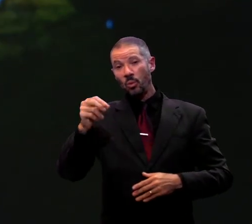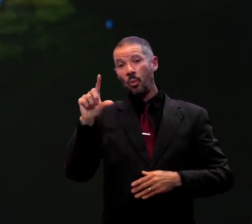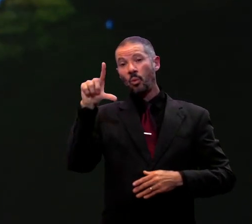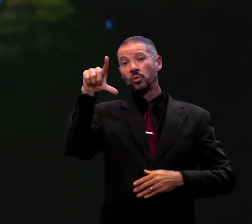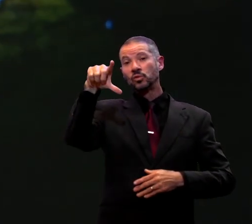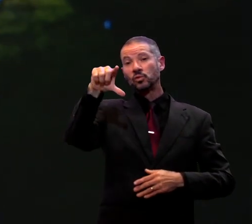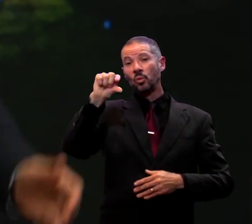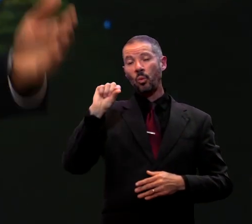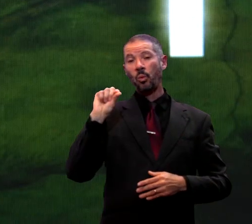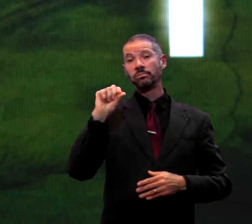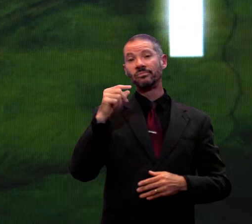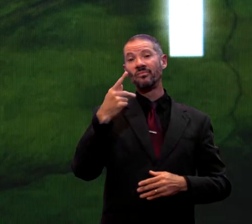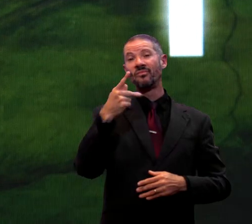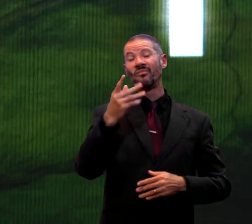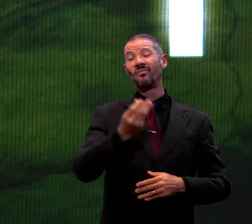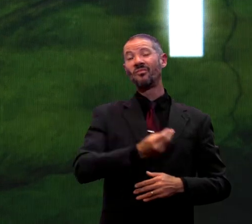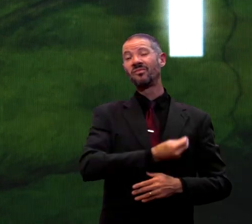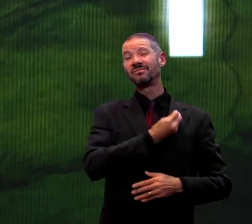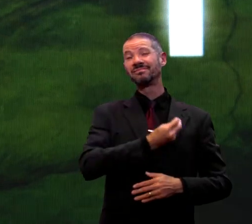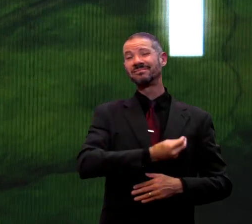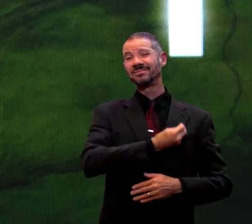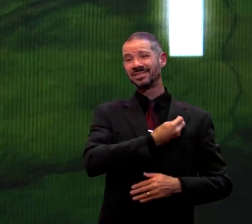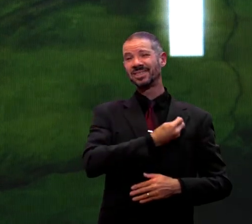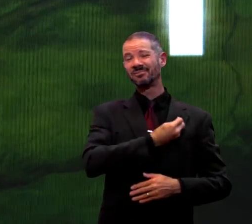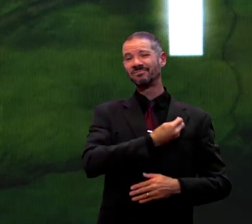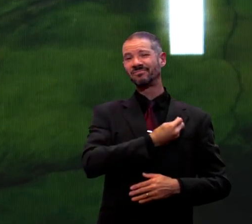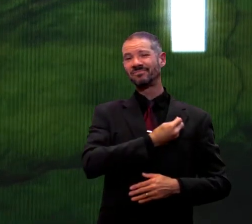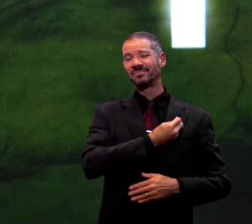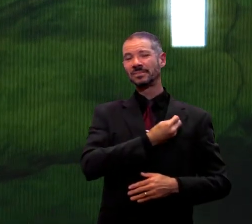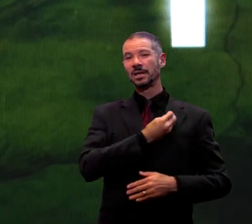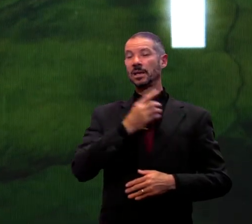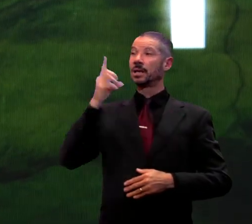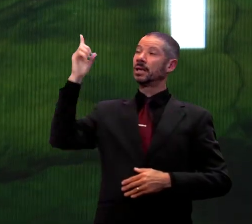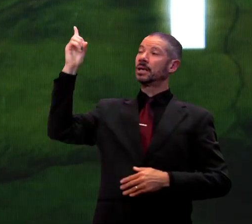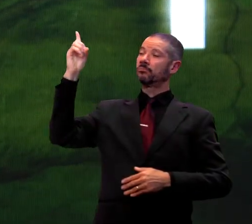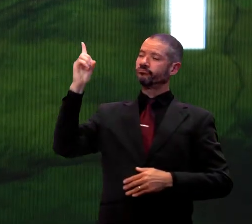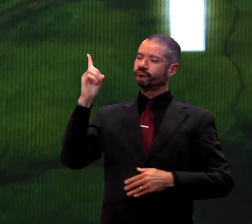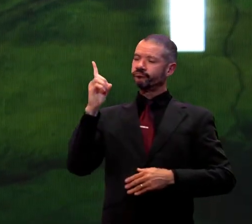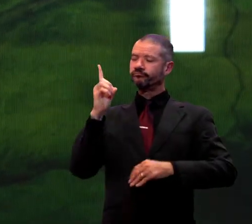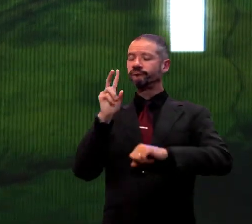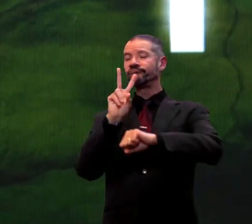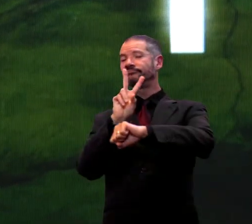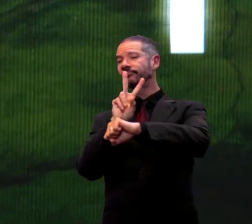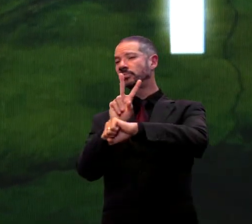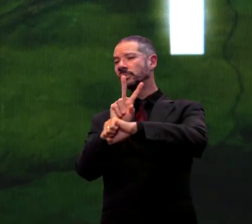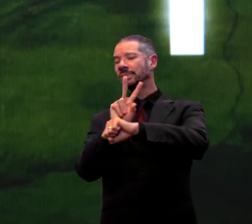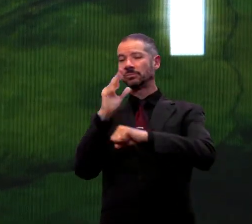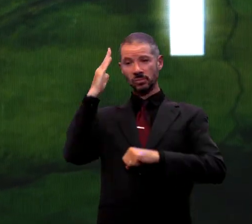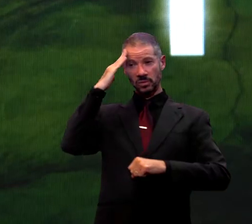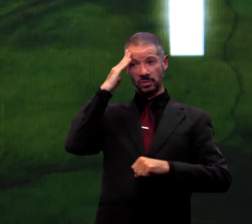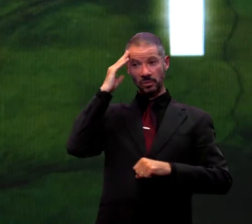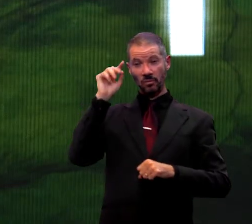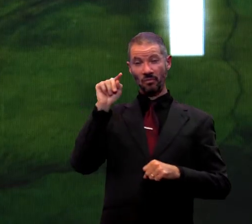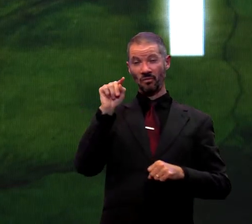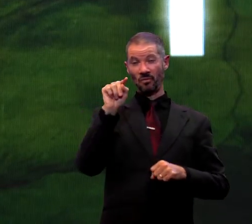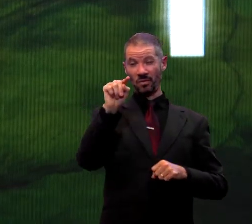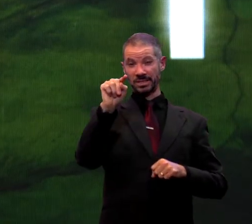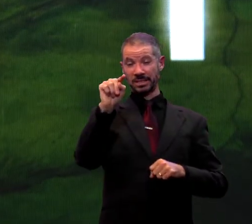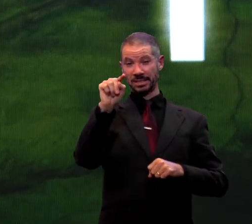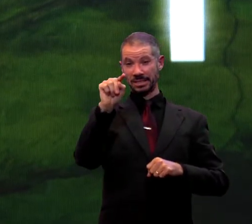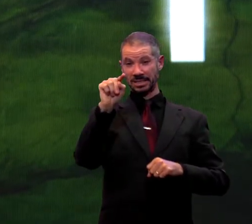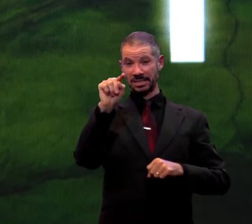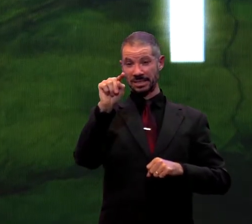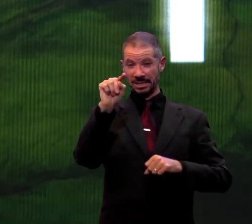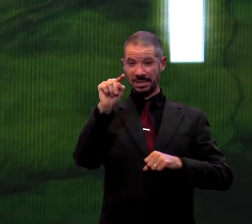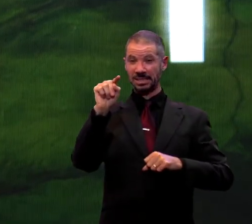você. Tenho dado do meu cuidado para você. Sabe para quê? Para que você estenda o